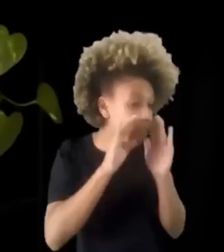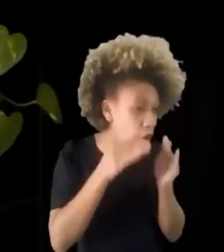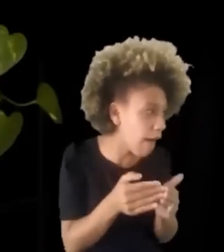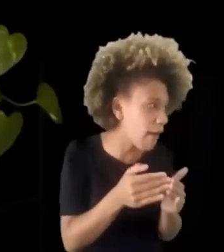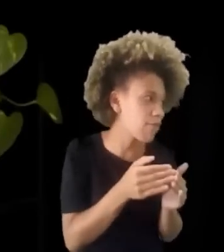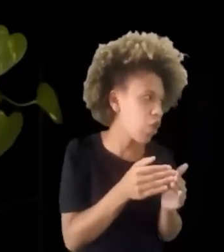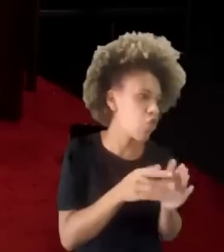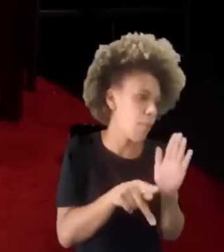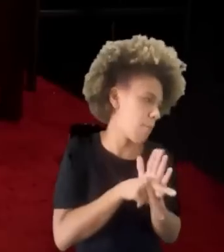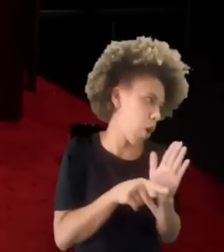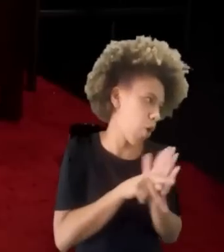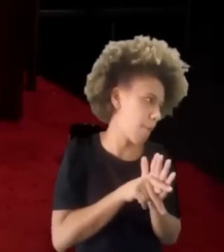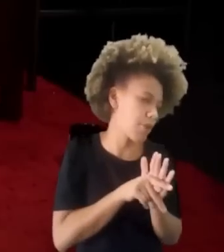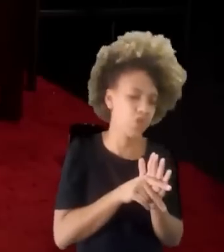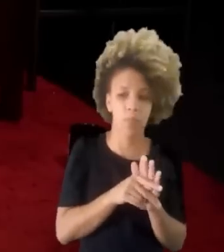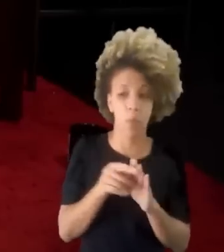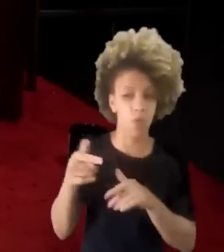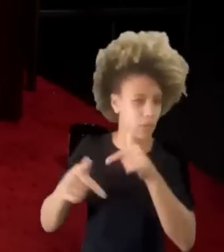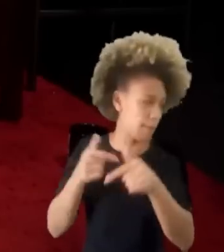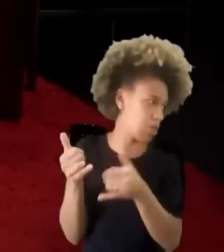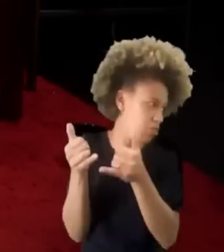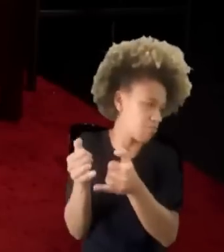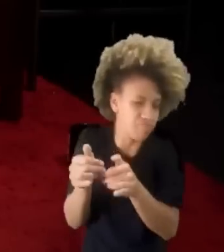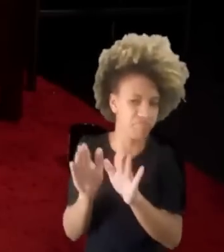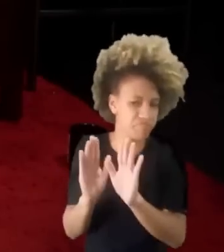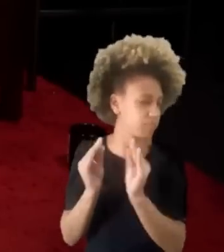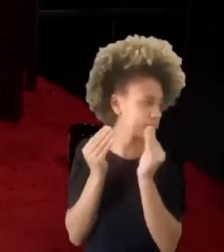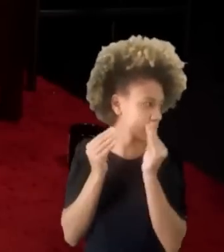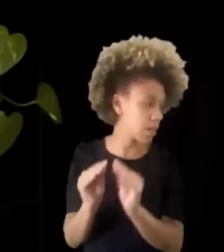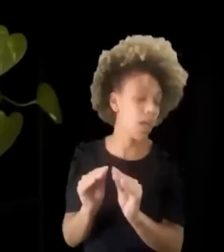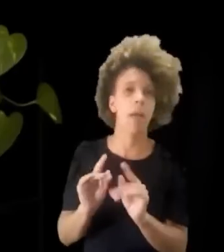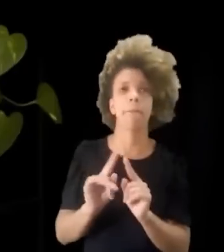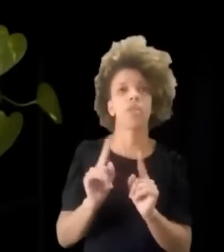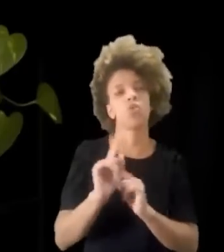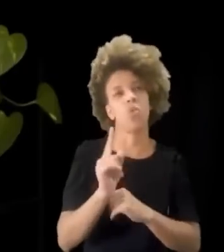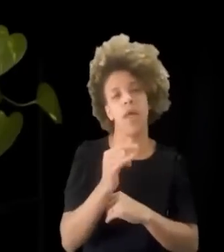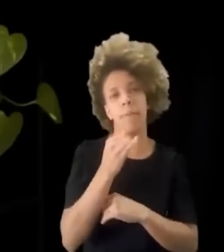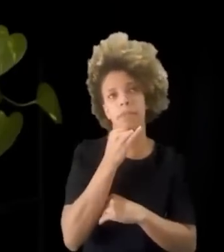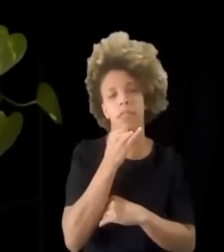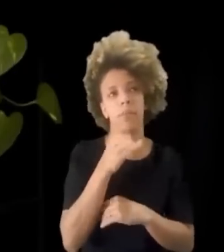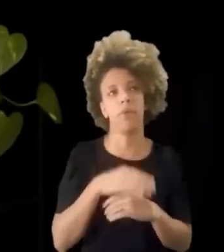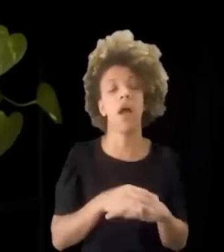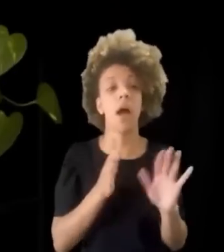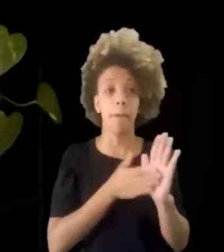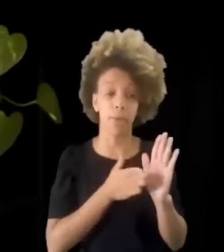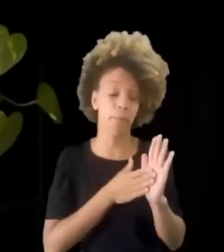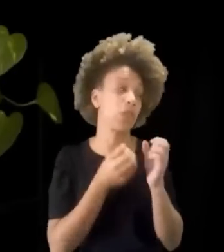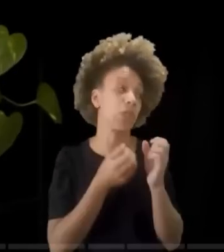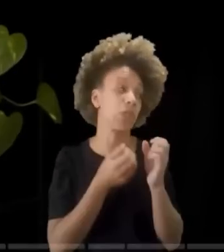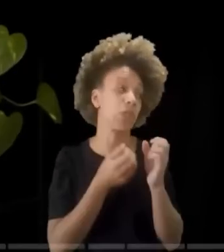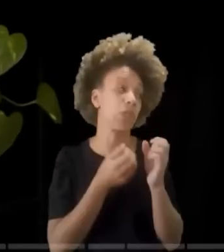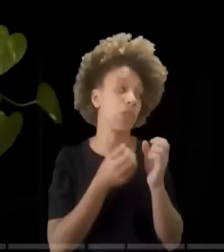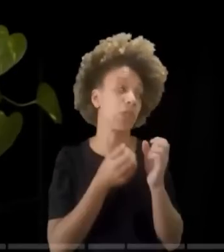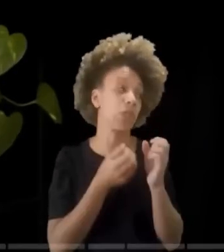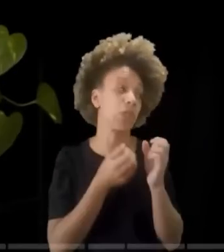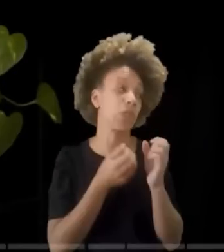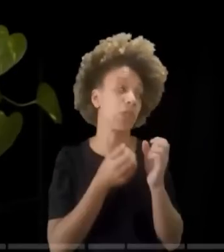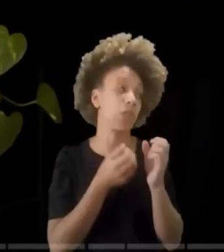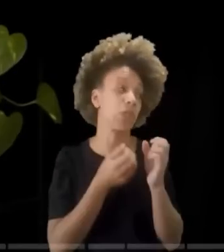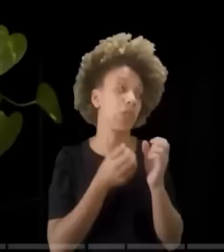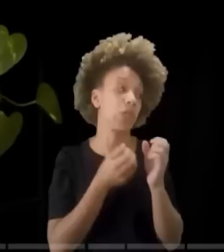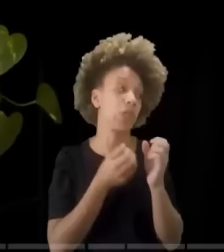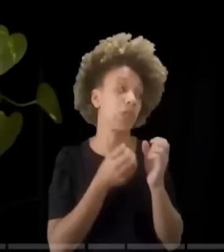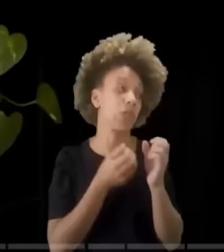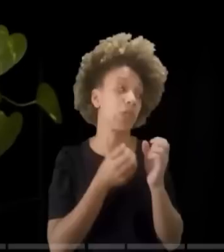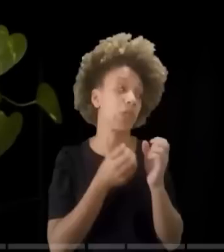tudo cagado é marketing a questão A questão não é sobre tipo porque o que eu quero falar assim tipo A ideia é muito boa O serviço é bom